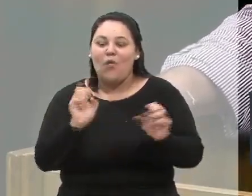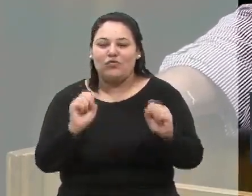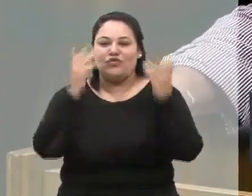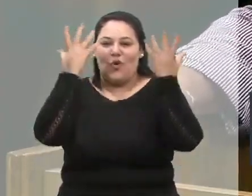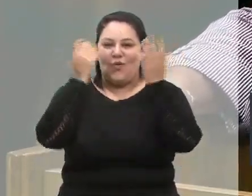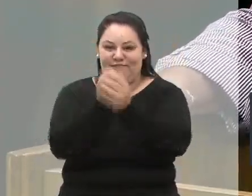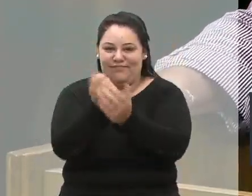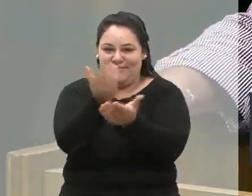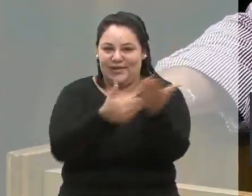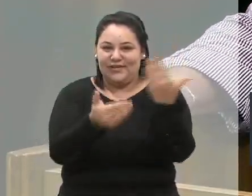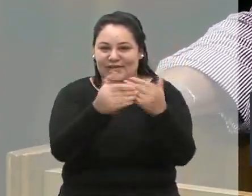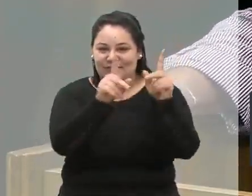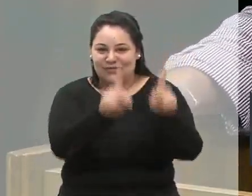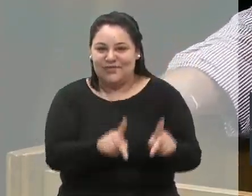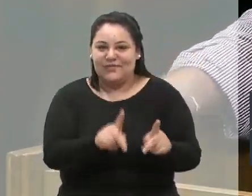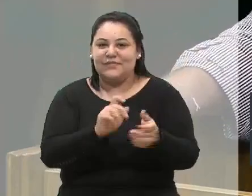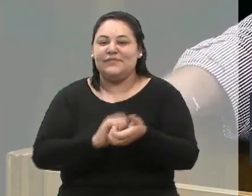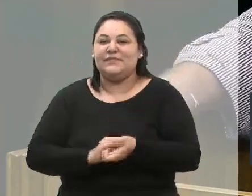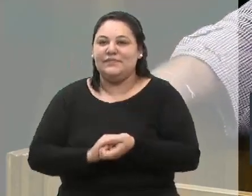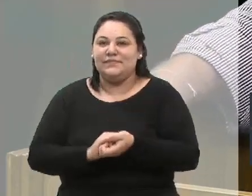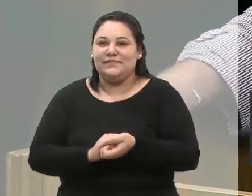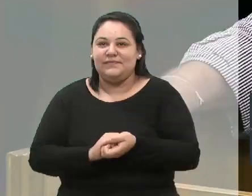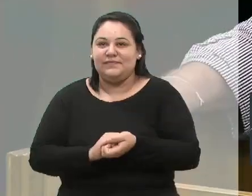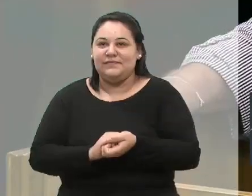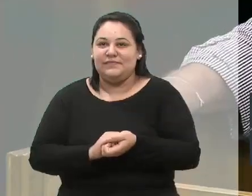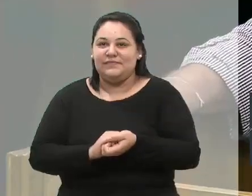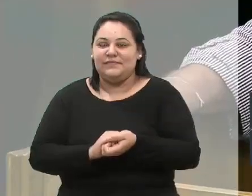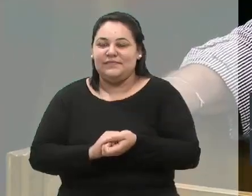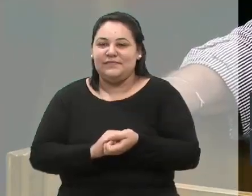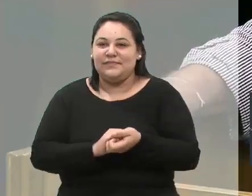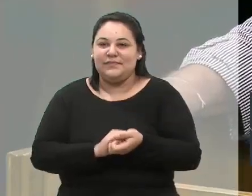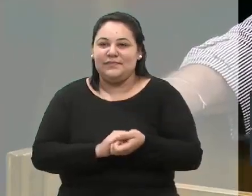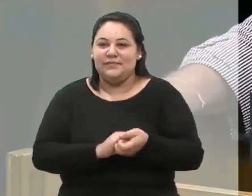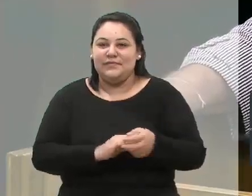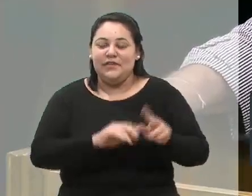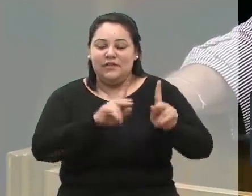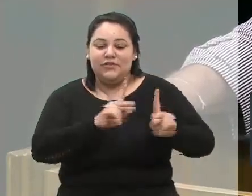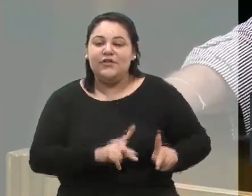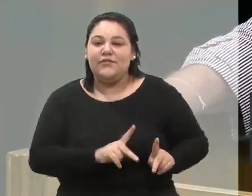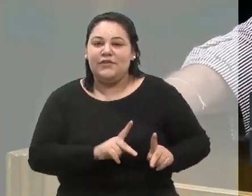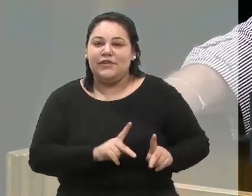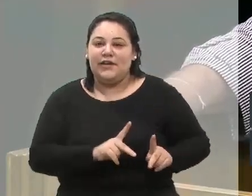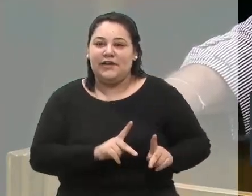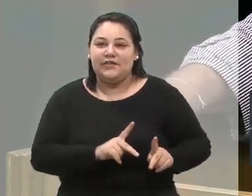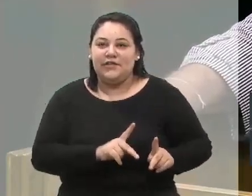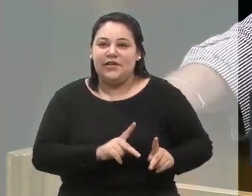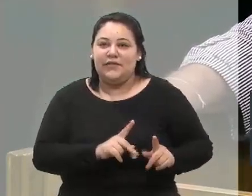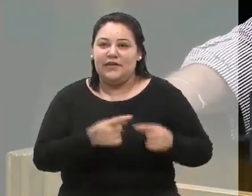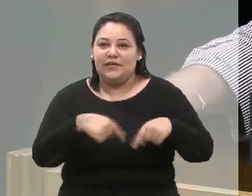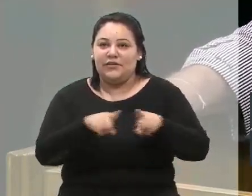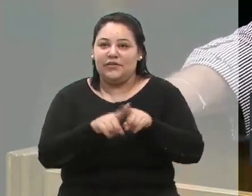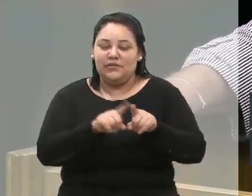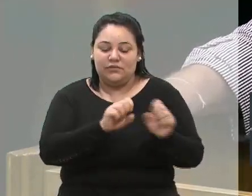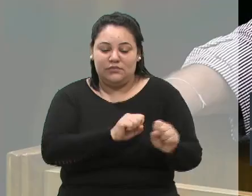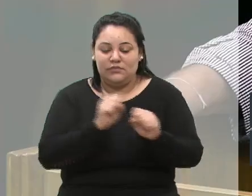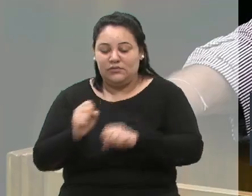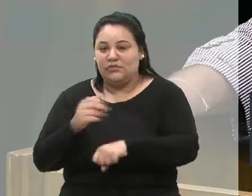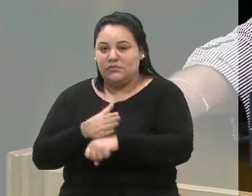para todos, vai ter para todos os gostos, né? Que as pessoas possam estar lá nesse